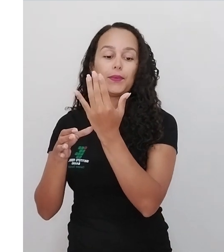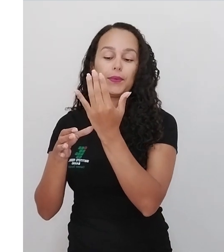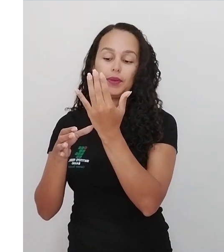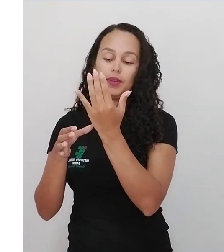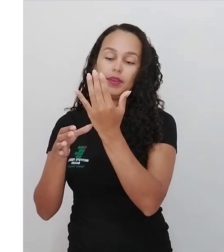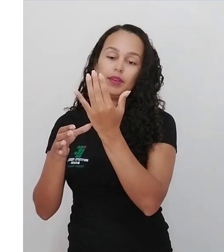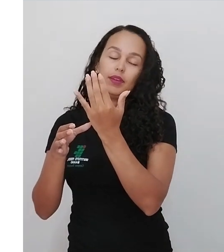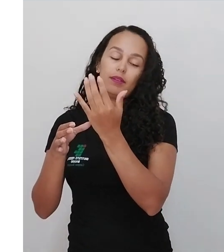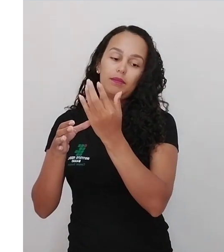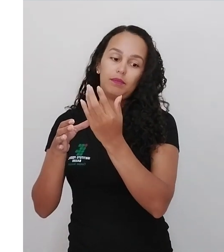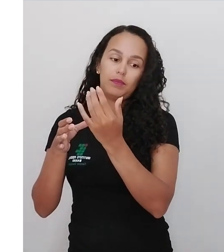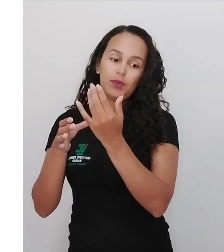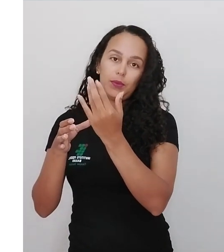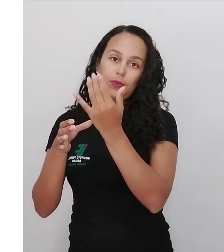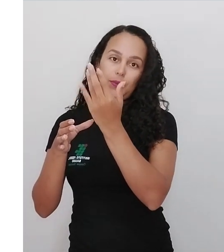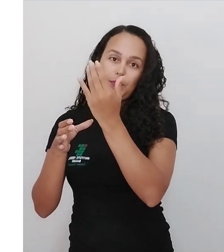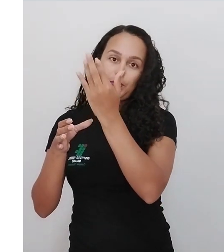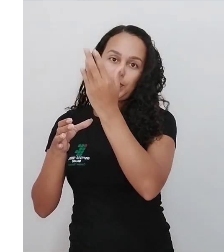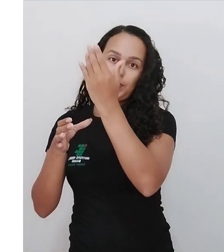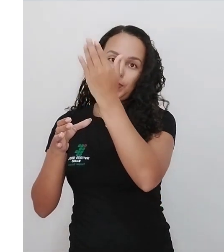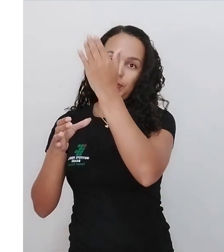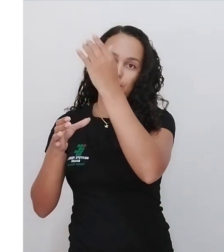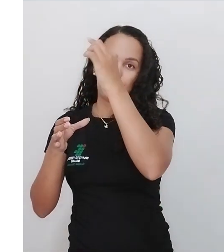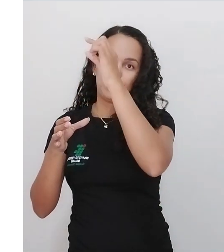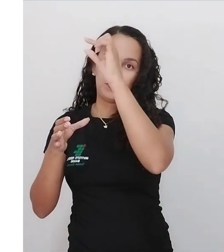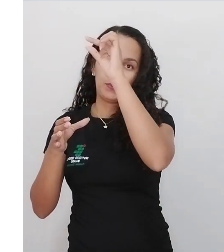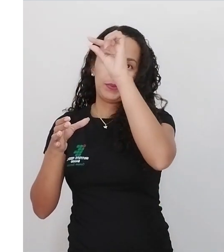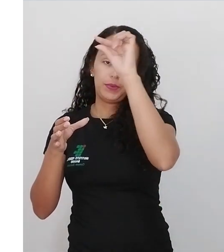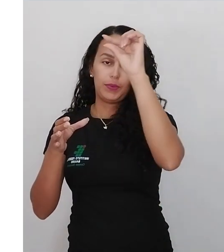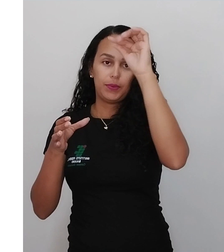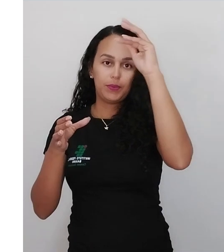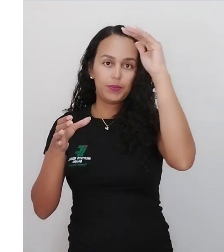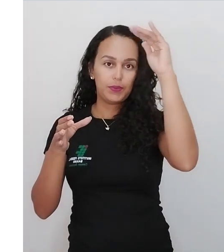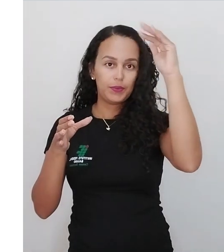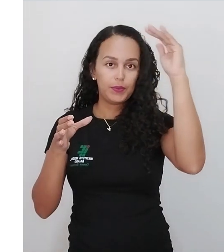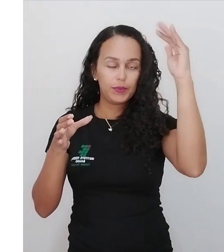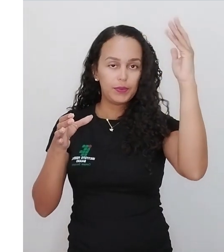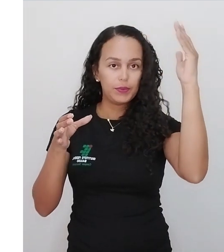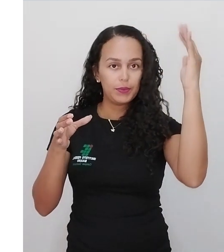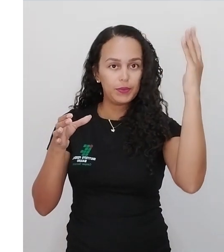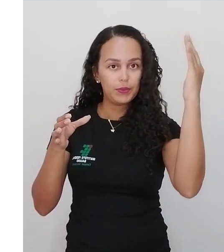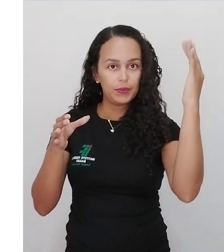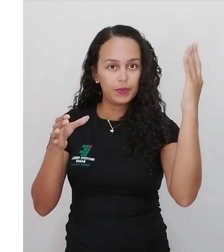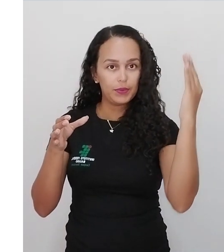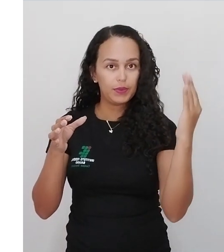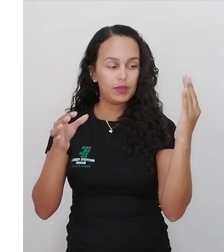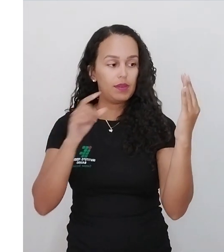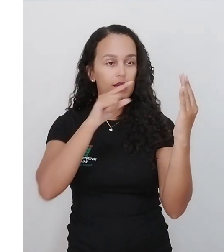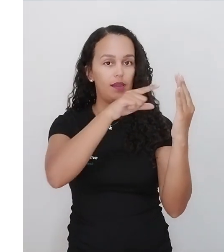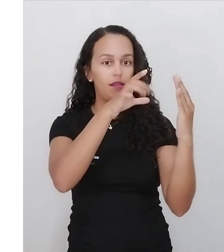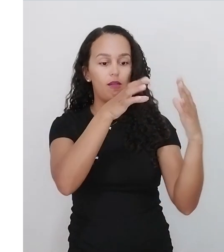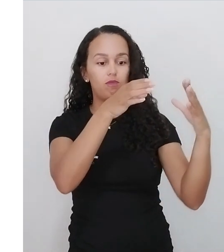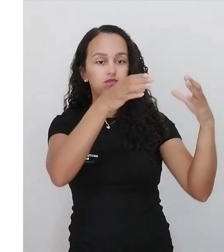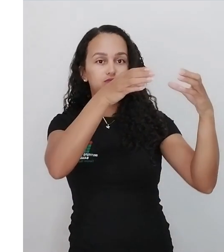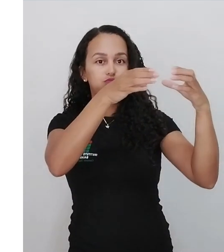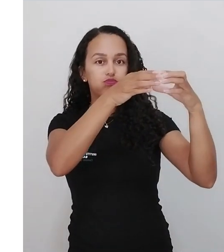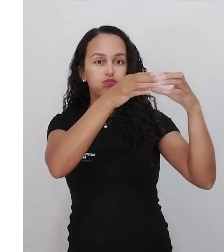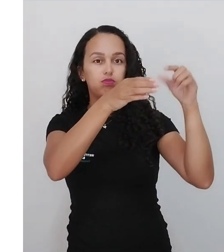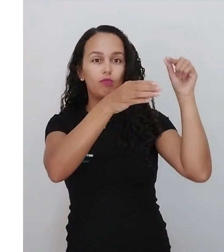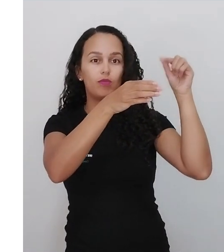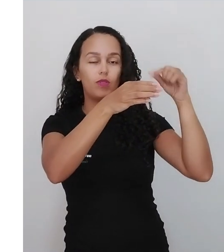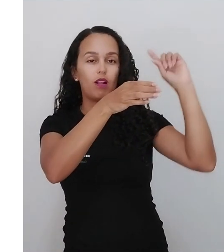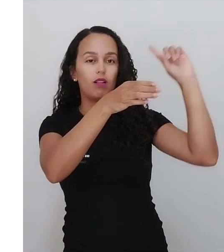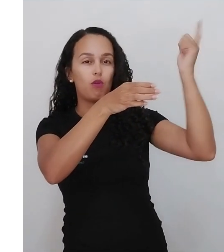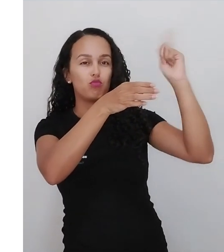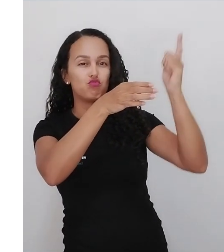constantes descargas elétricas. Lá nesse outro local é onde, né, estão